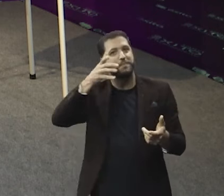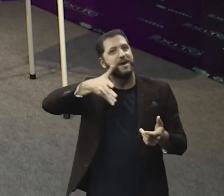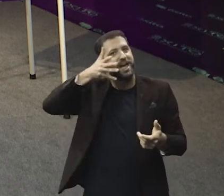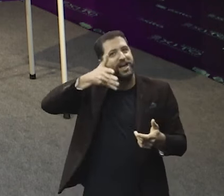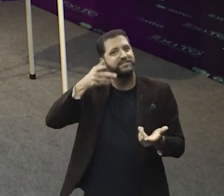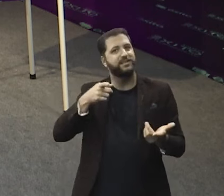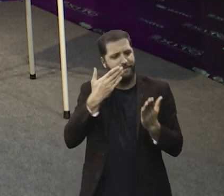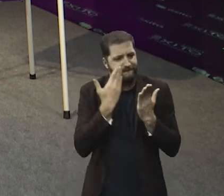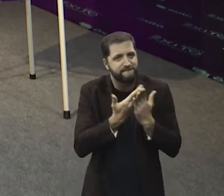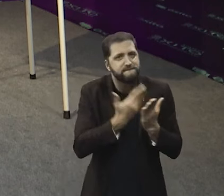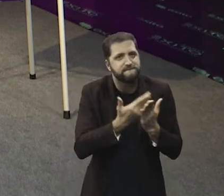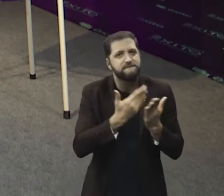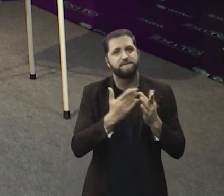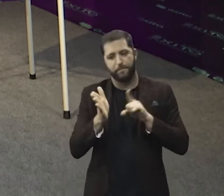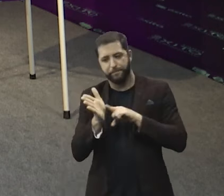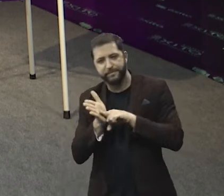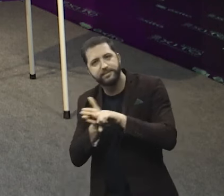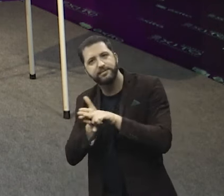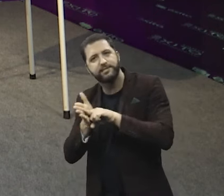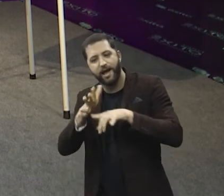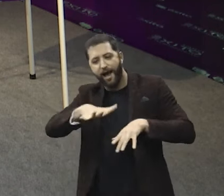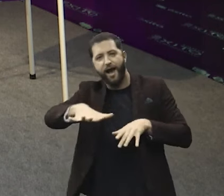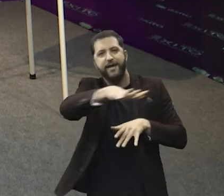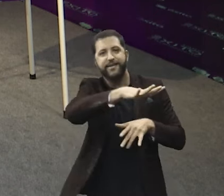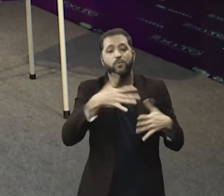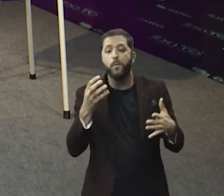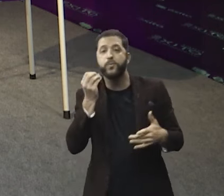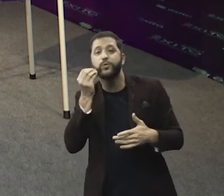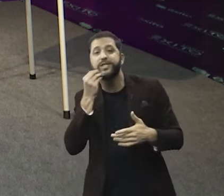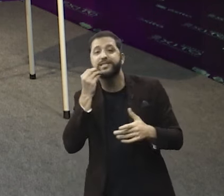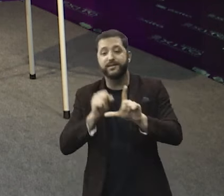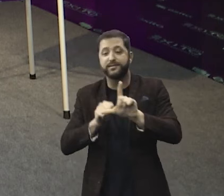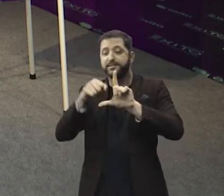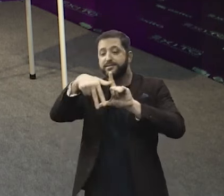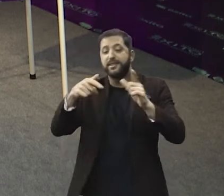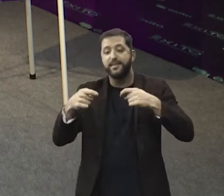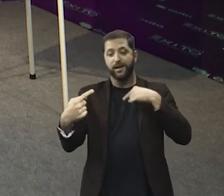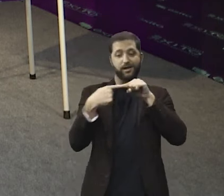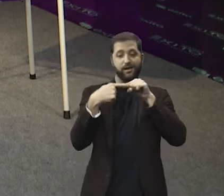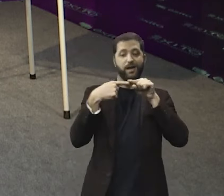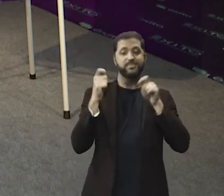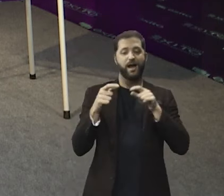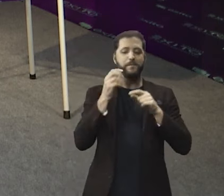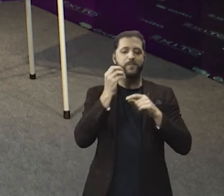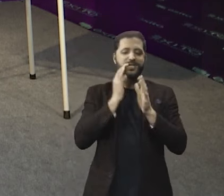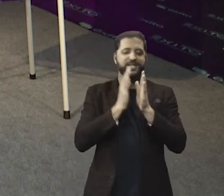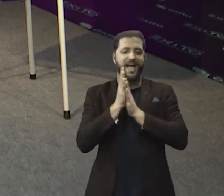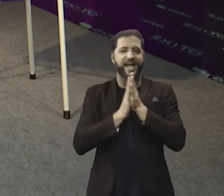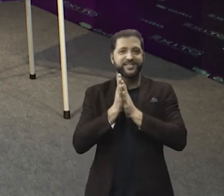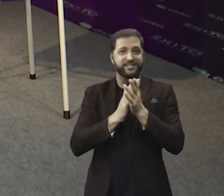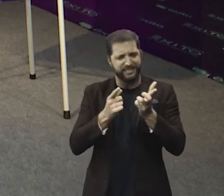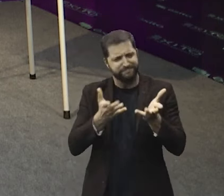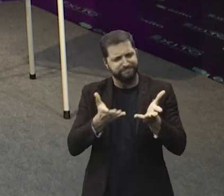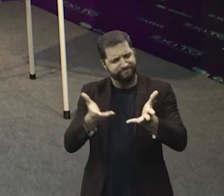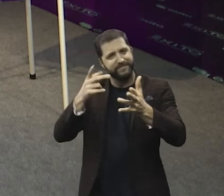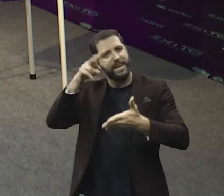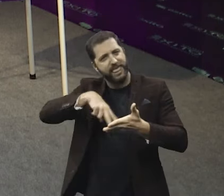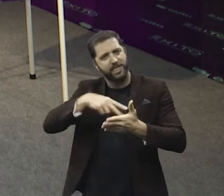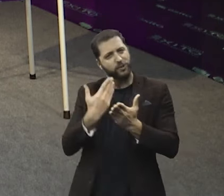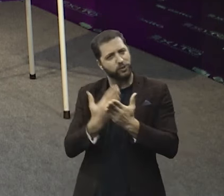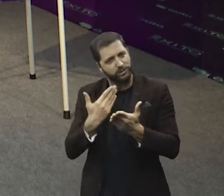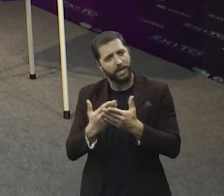vendo com cada experte Aonde estão as oportunidades é você pesquisando lendo Porque a partir daí você